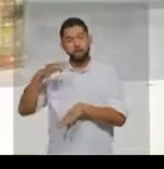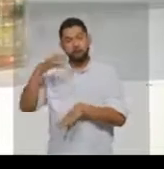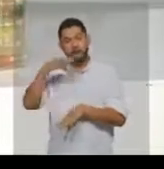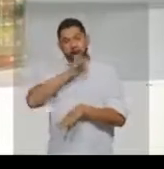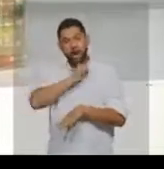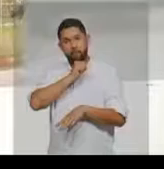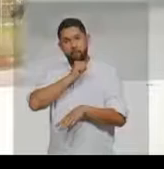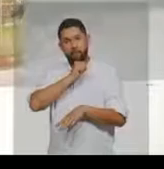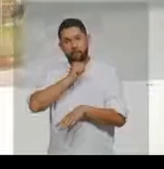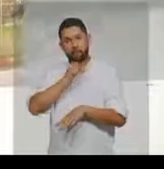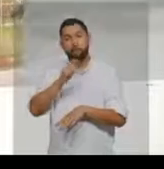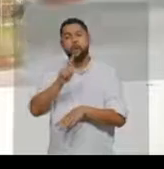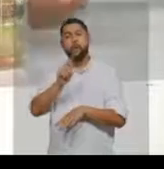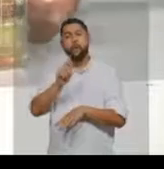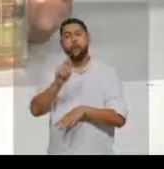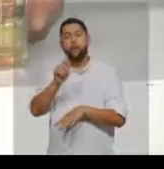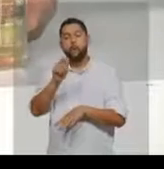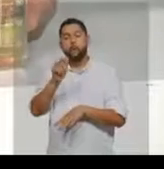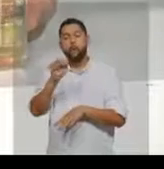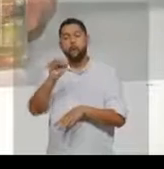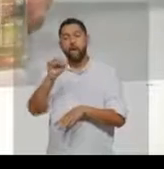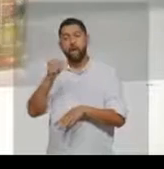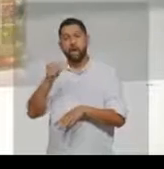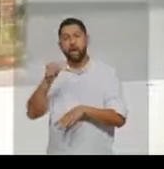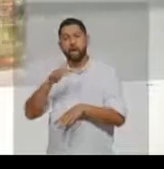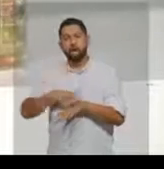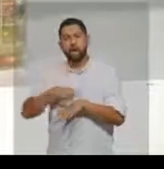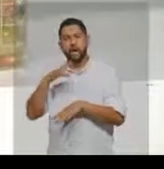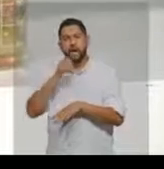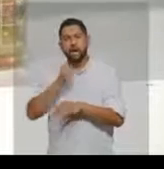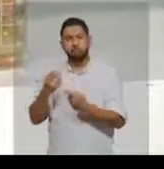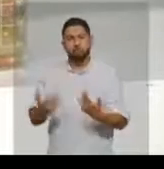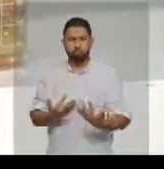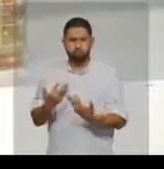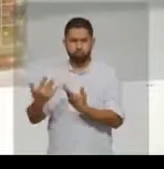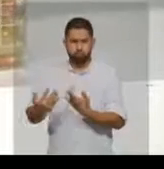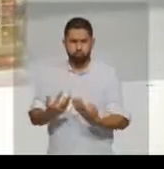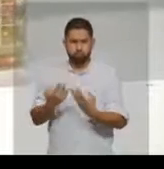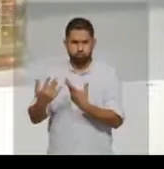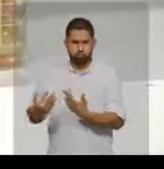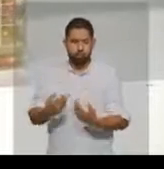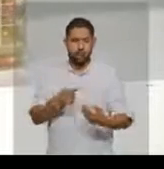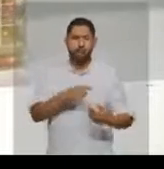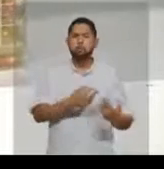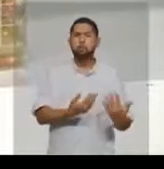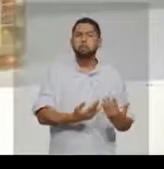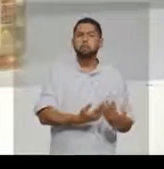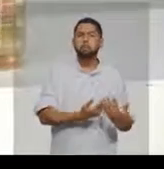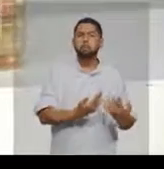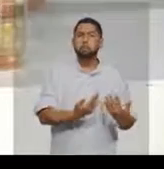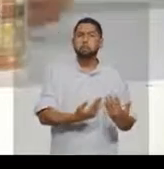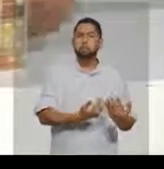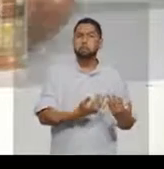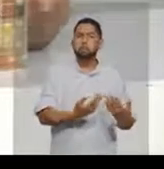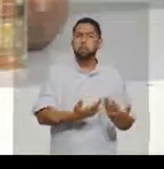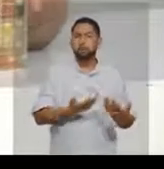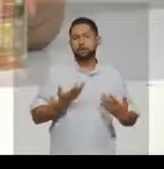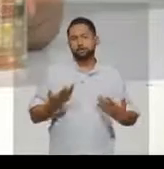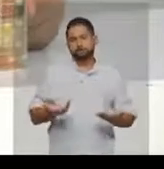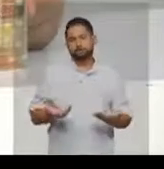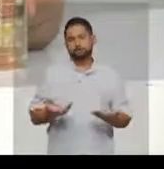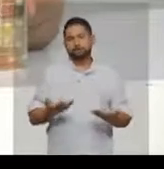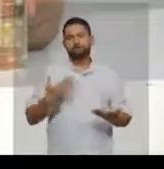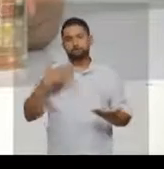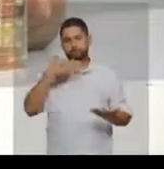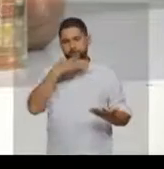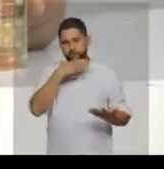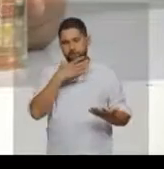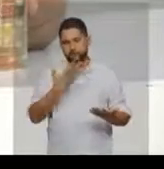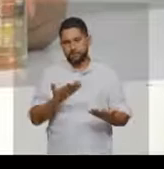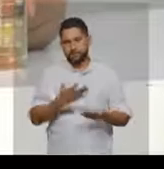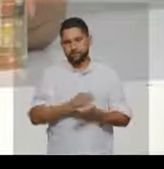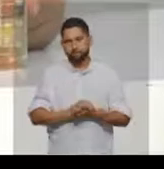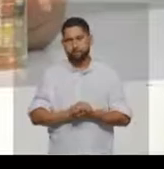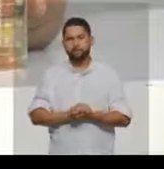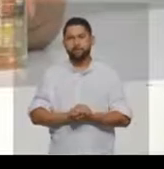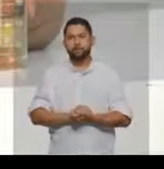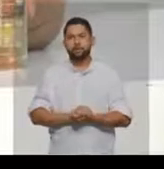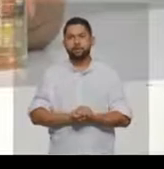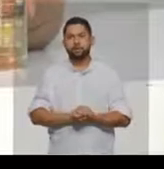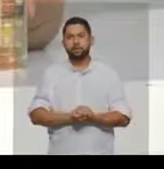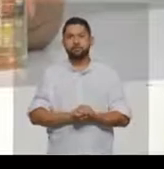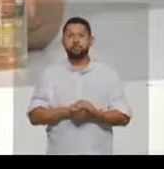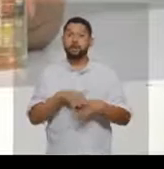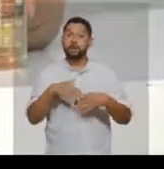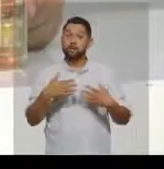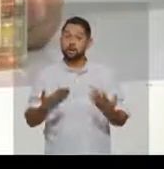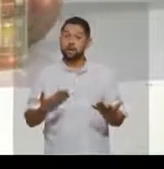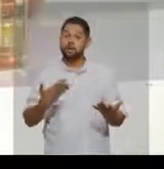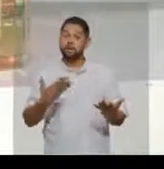desprendimento do gás está muito mais rápido aqui do que nessa daqui, ok? Então, dessa forma, eu tenho aqui